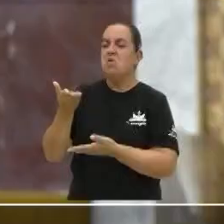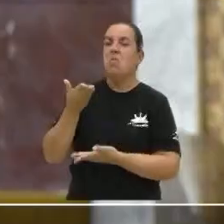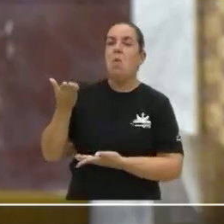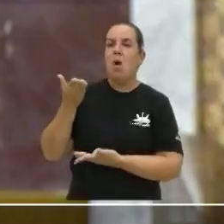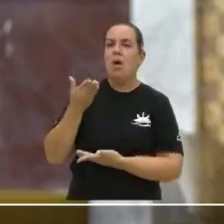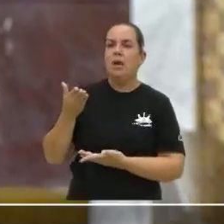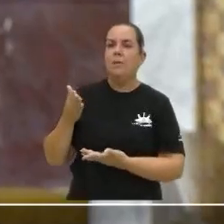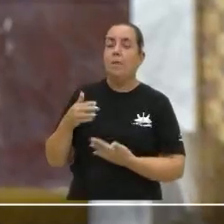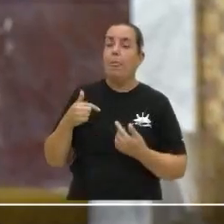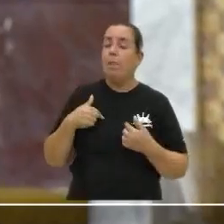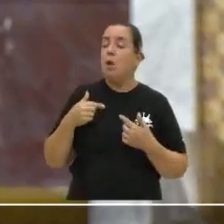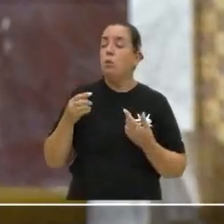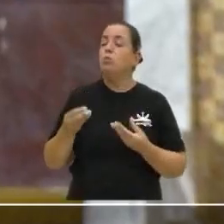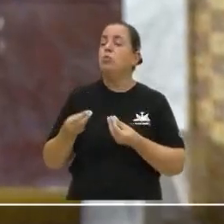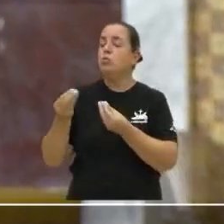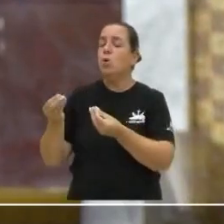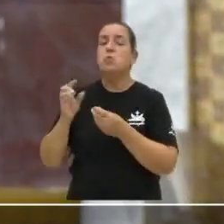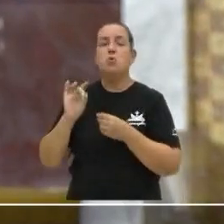quando me sobra.